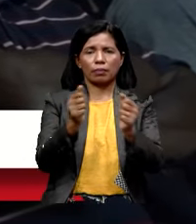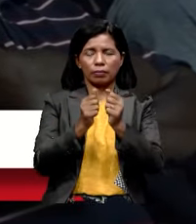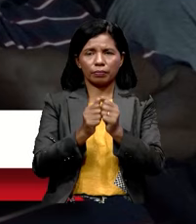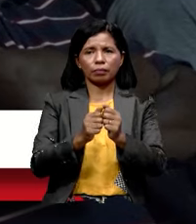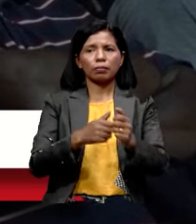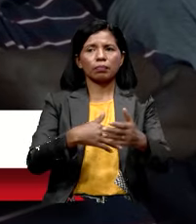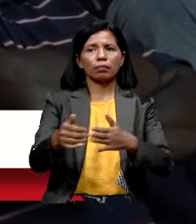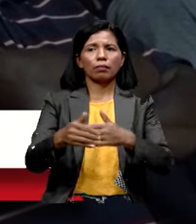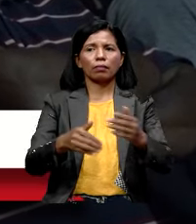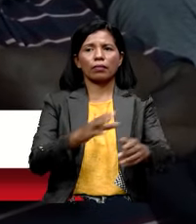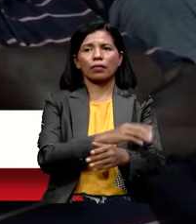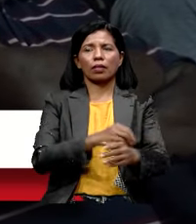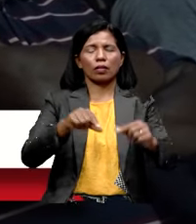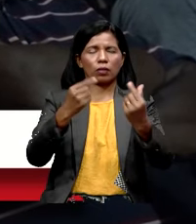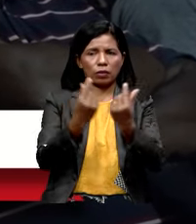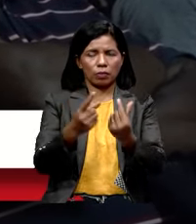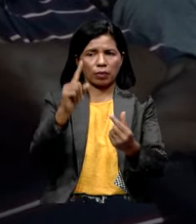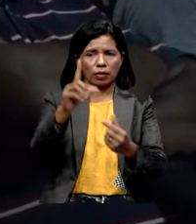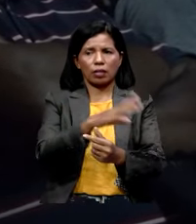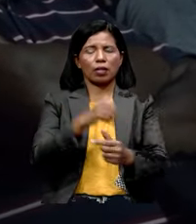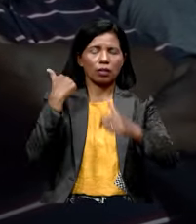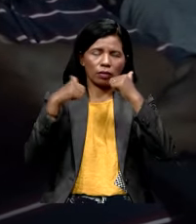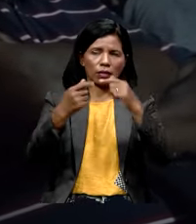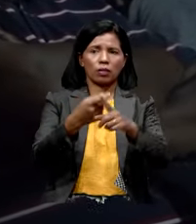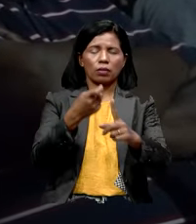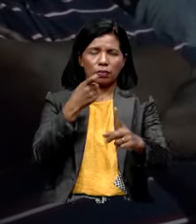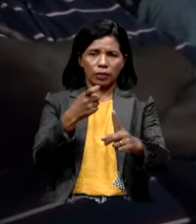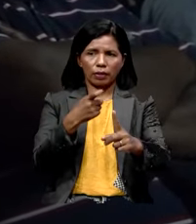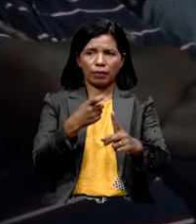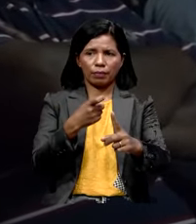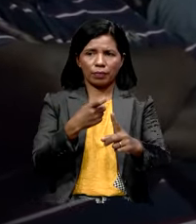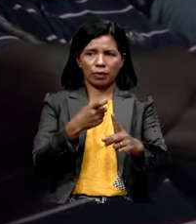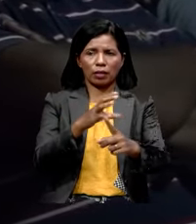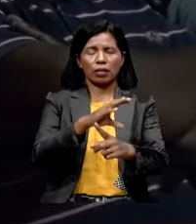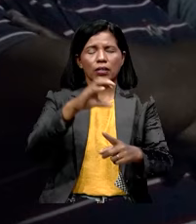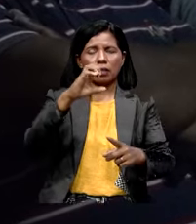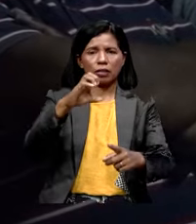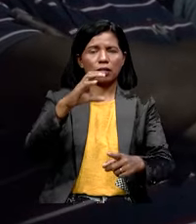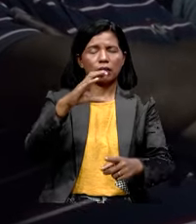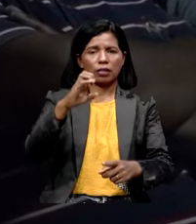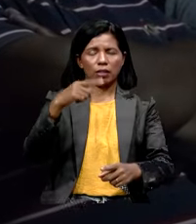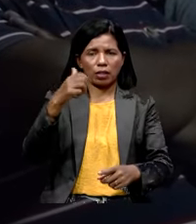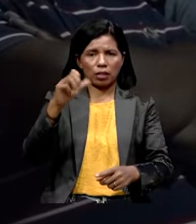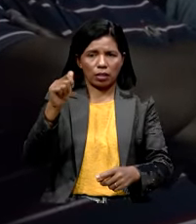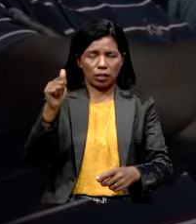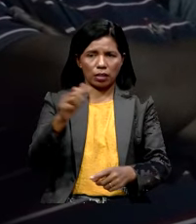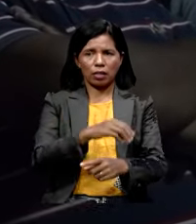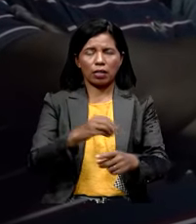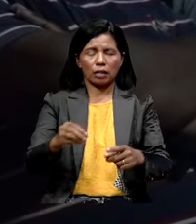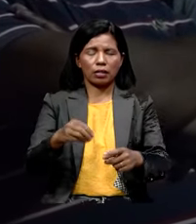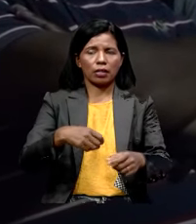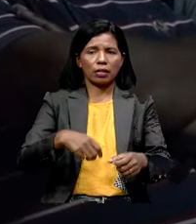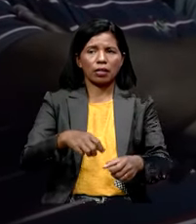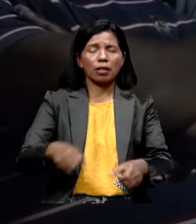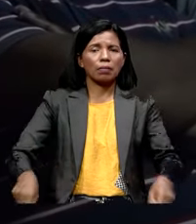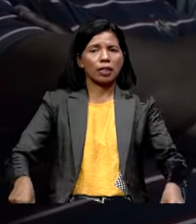bai bain é mais bem pacote ida atividades né mai husi sergala ida oli kira dahur ida na bem